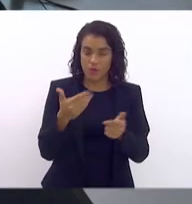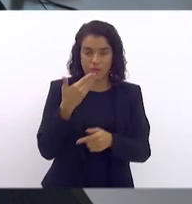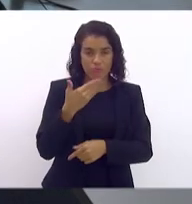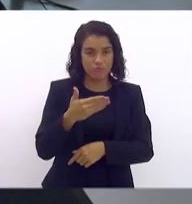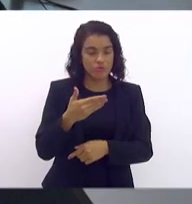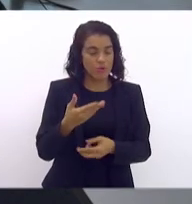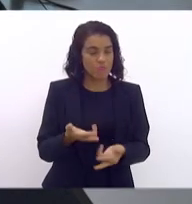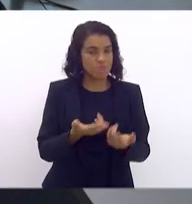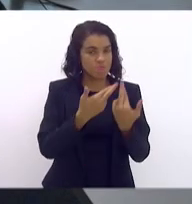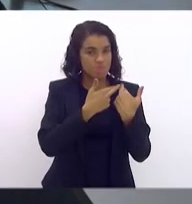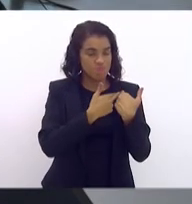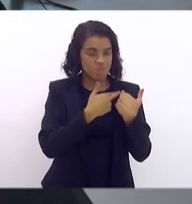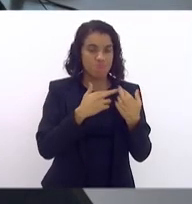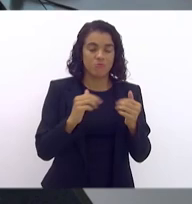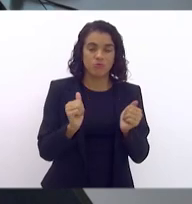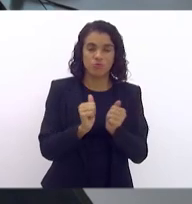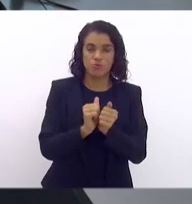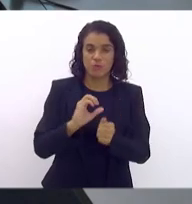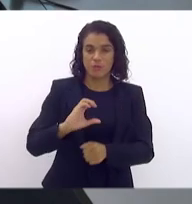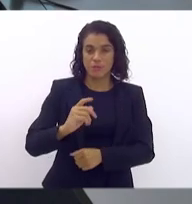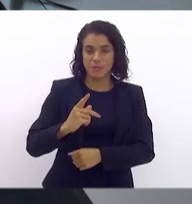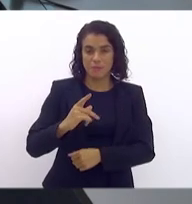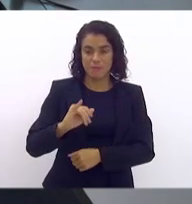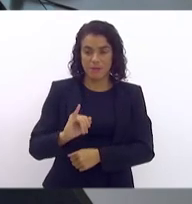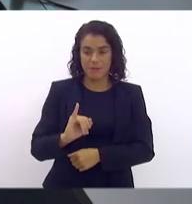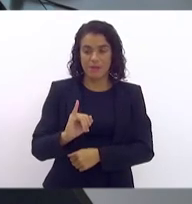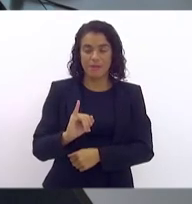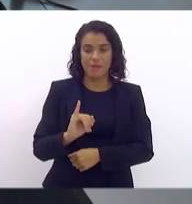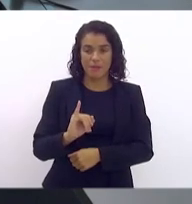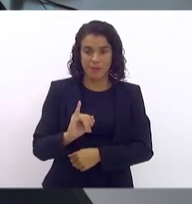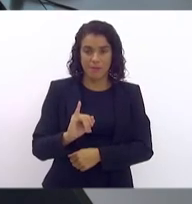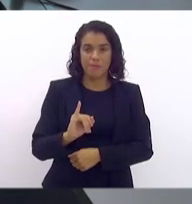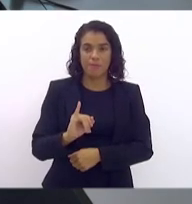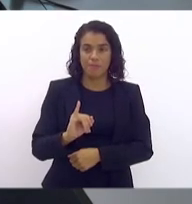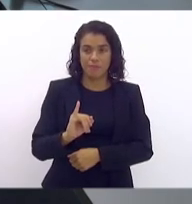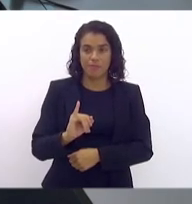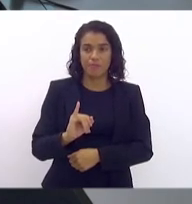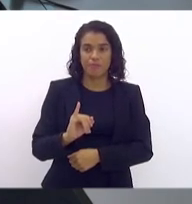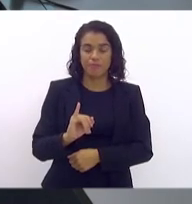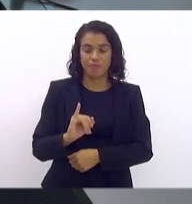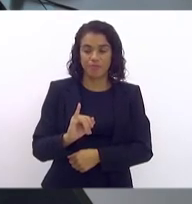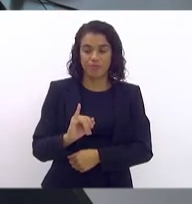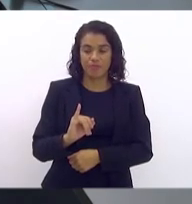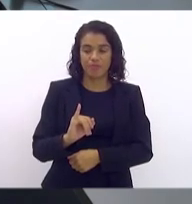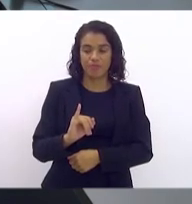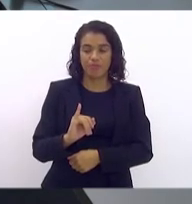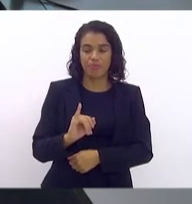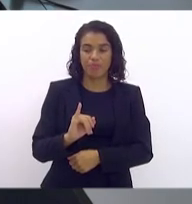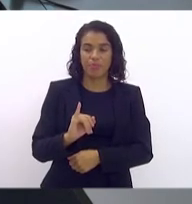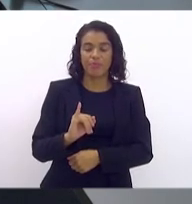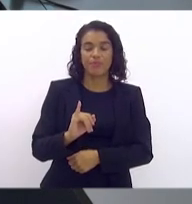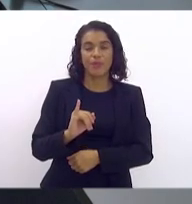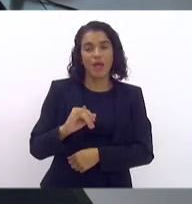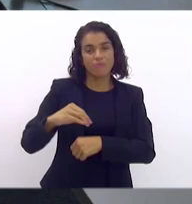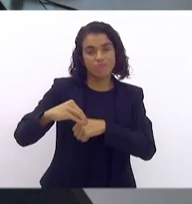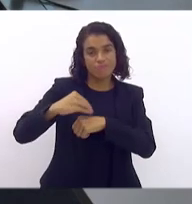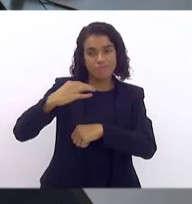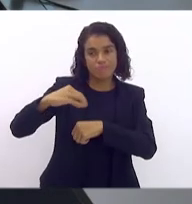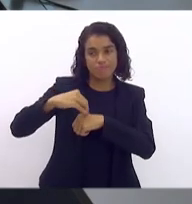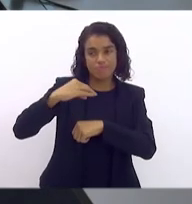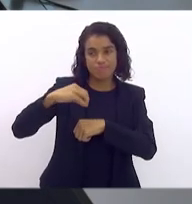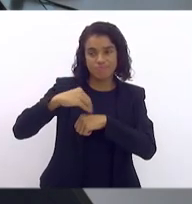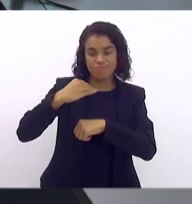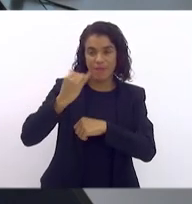esta CPI dada sua disponibilidade desde sempre eh a nos fornecer informações